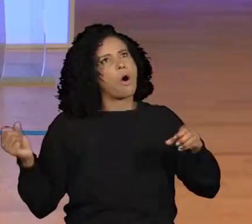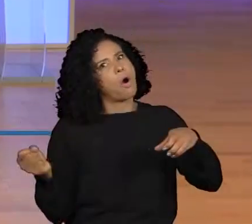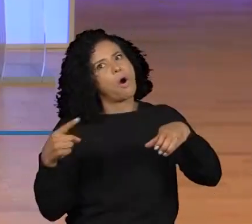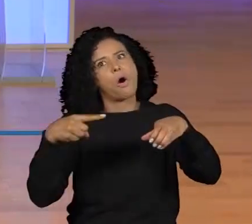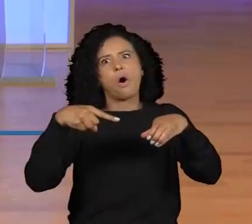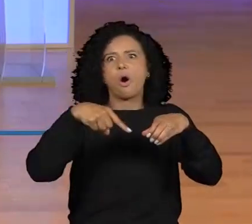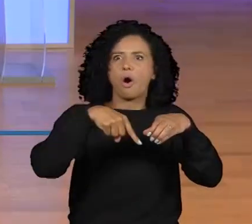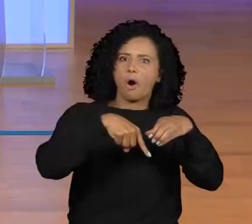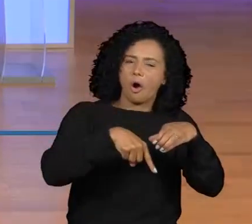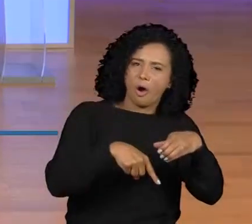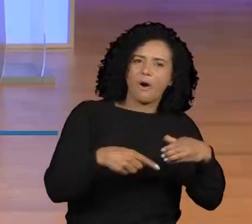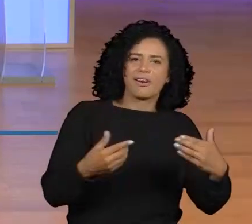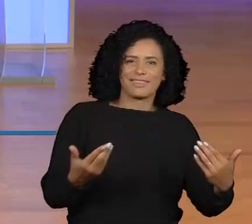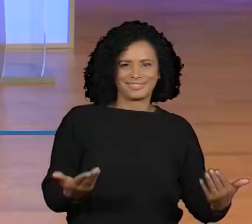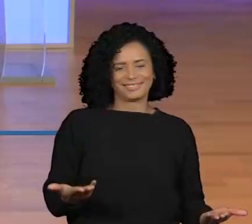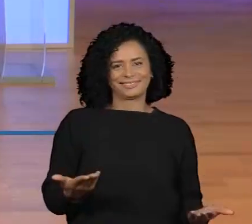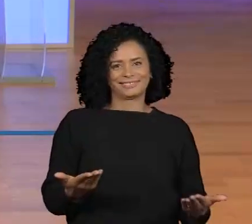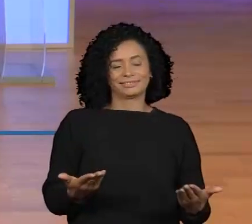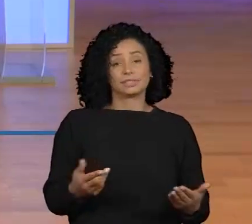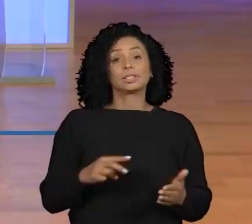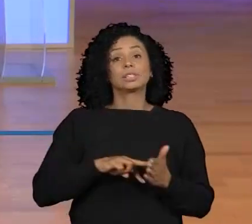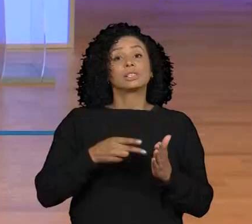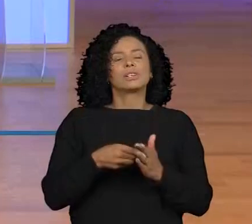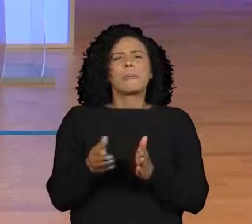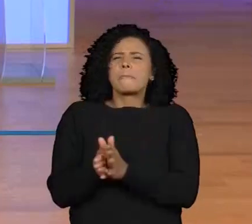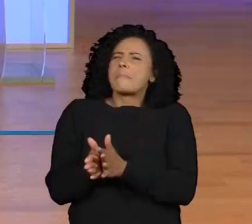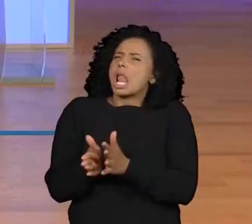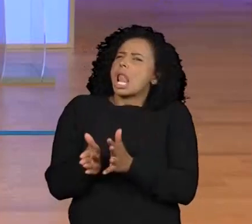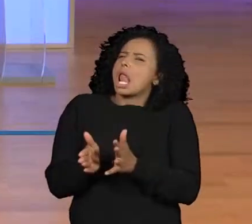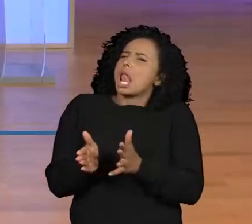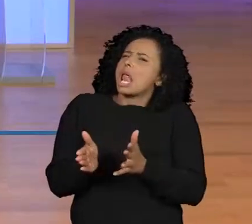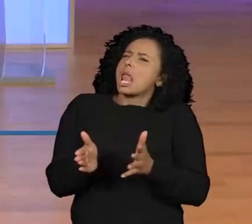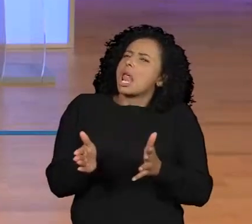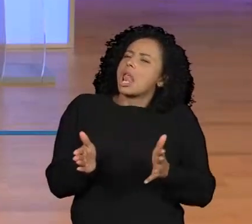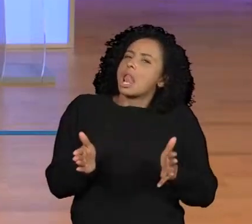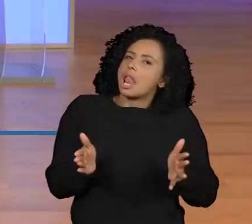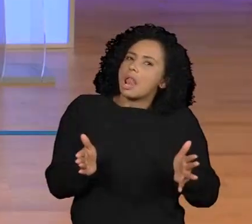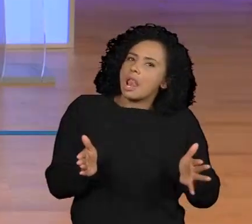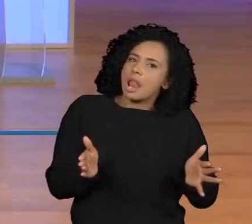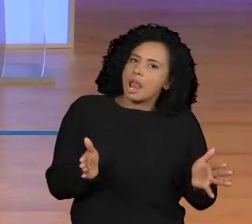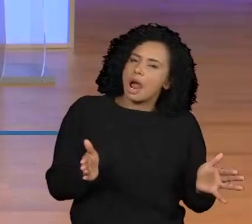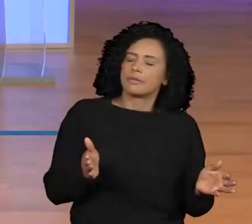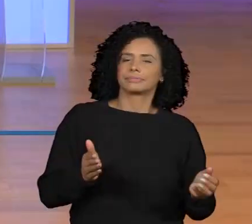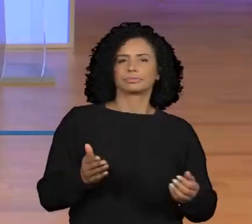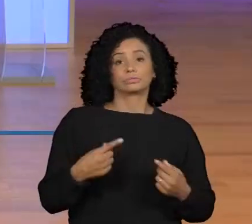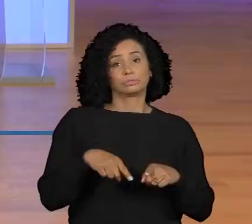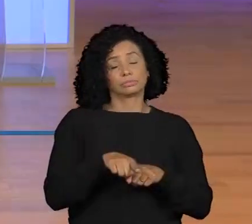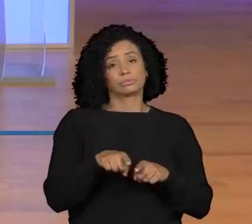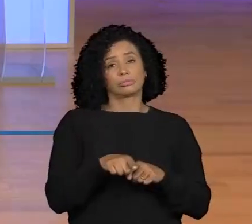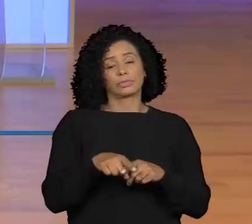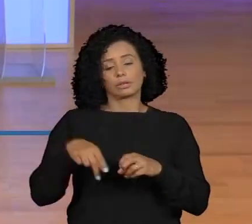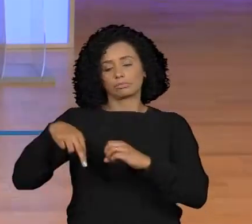esse é um Gol com a duração bem longa e temos um do